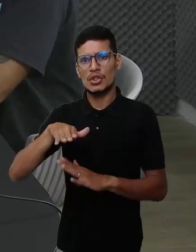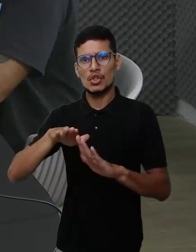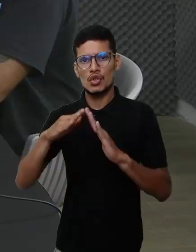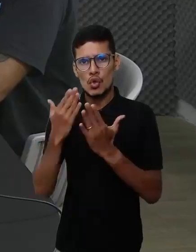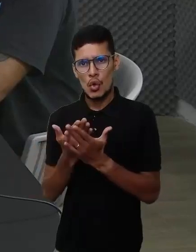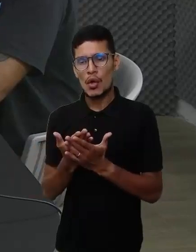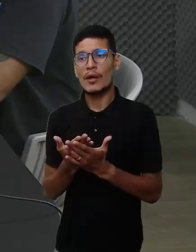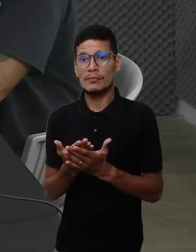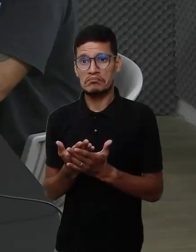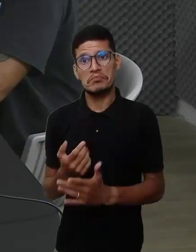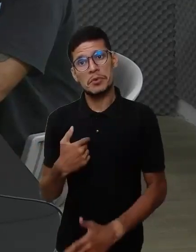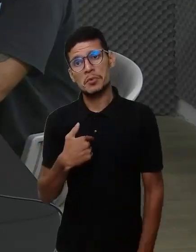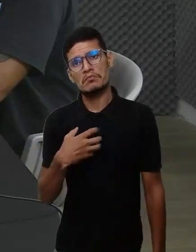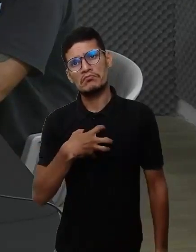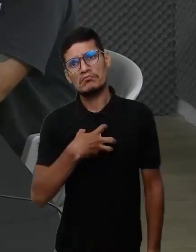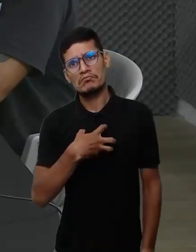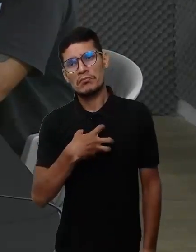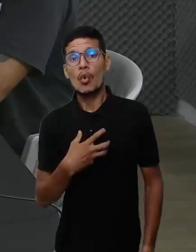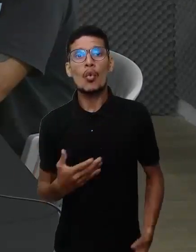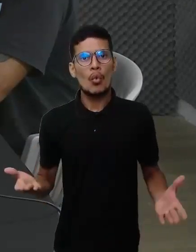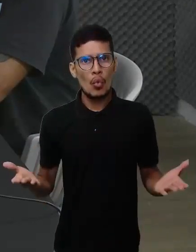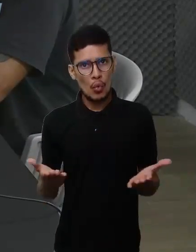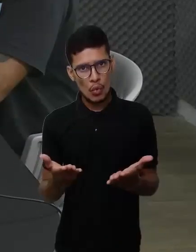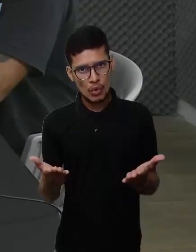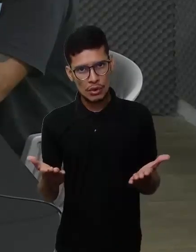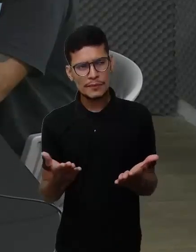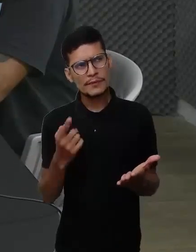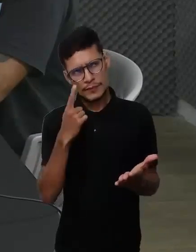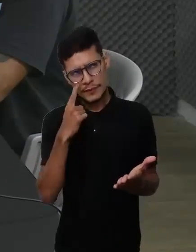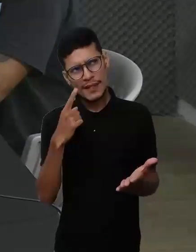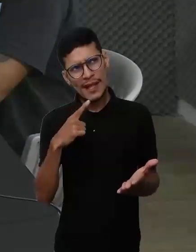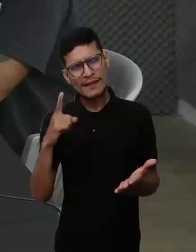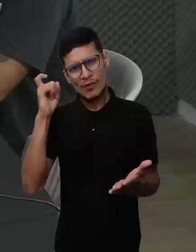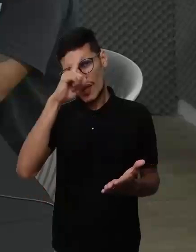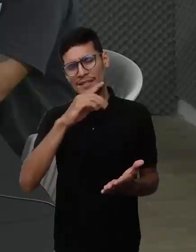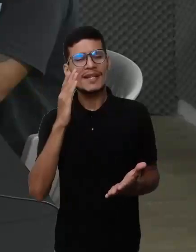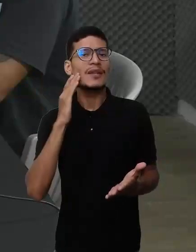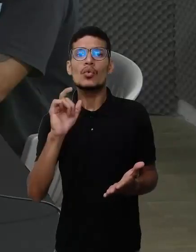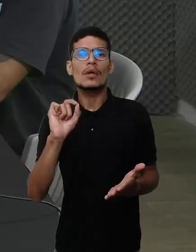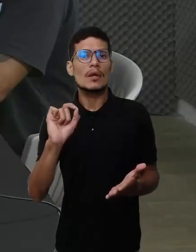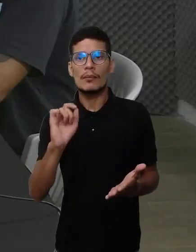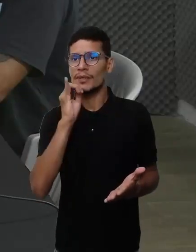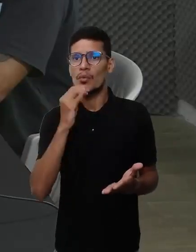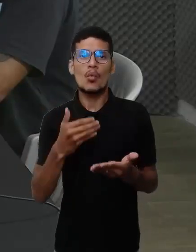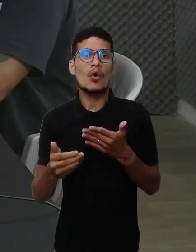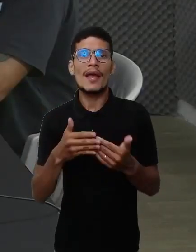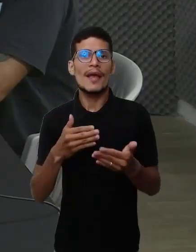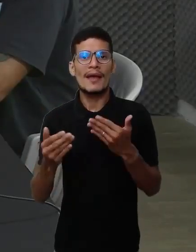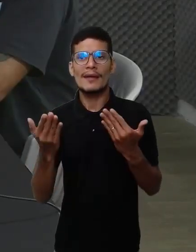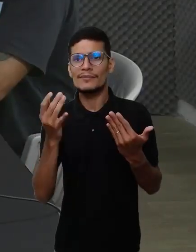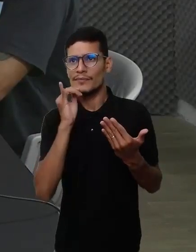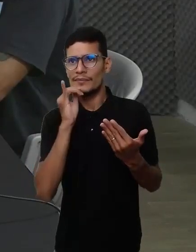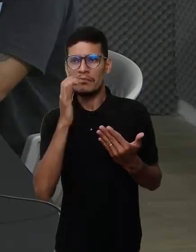por. E a gente hoje. Eu tenho dificuldade de entender quando você diz assim: qualquer careta vai